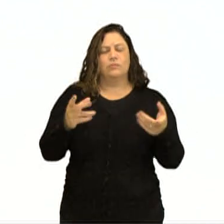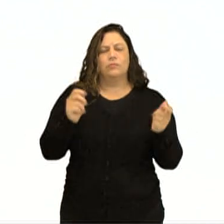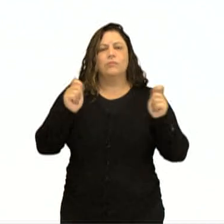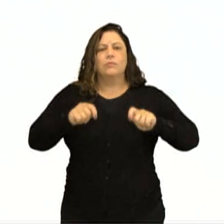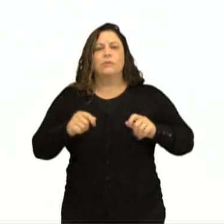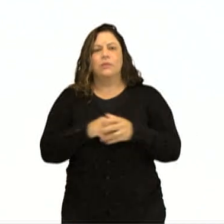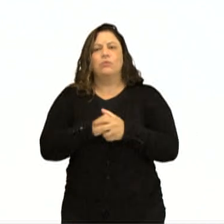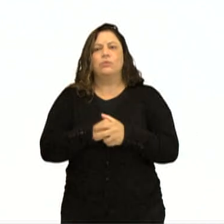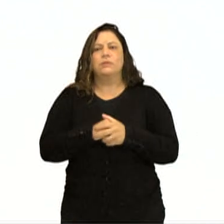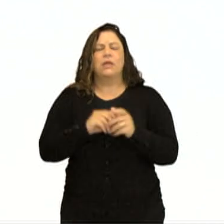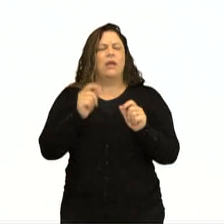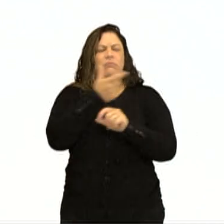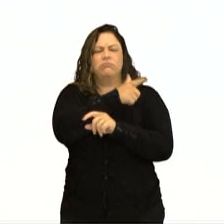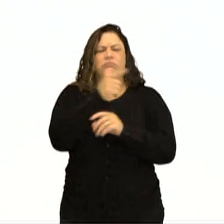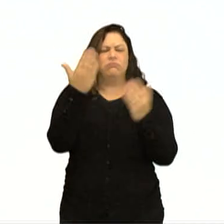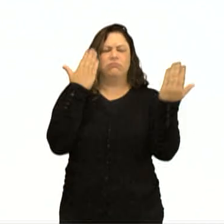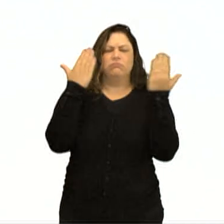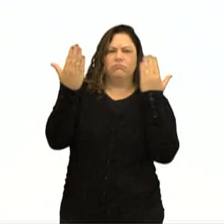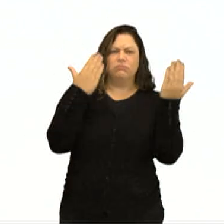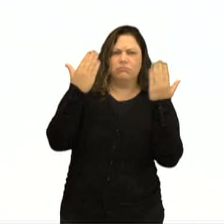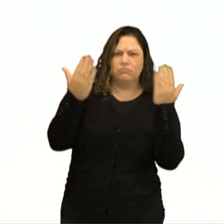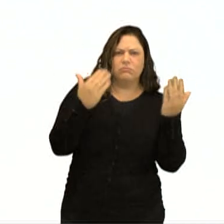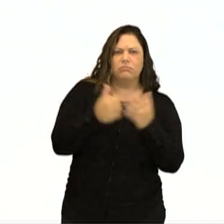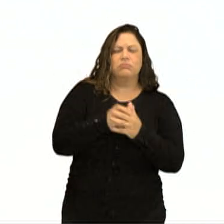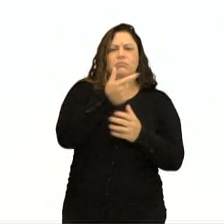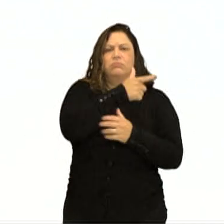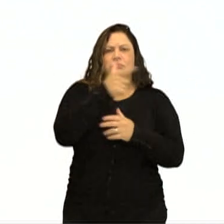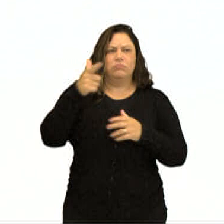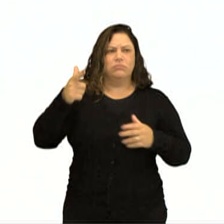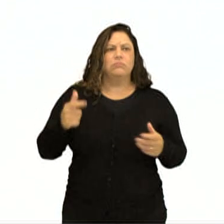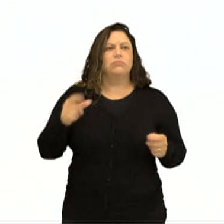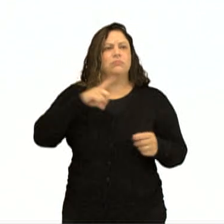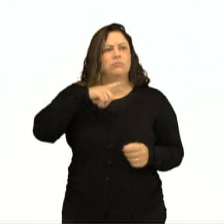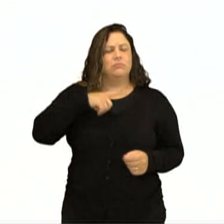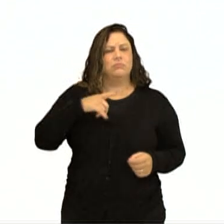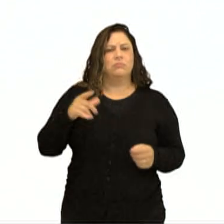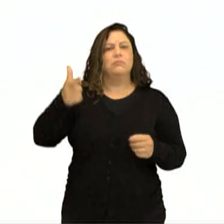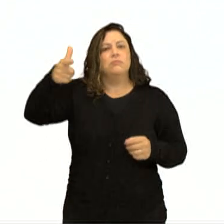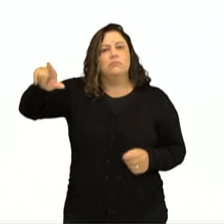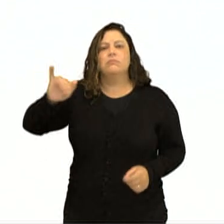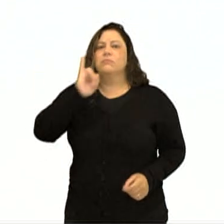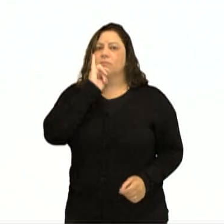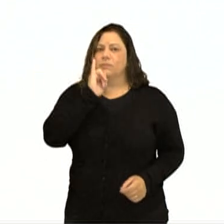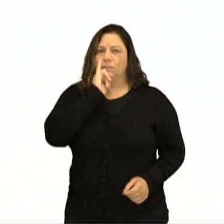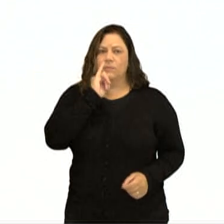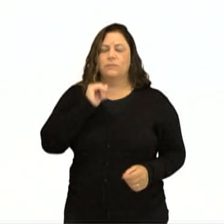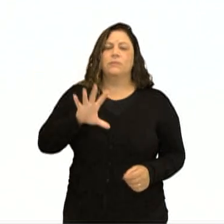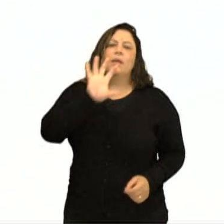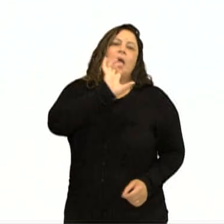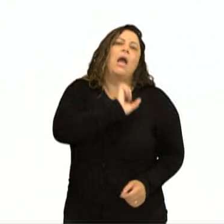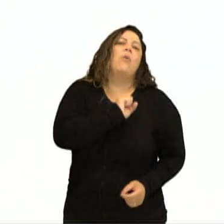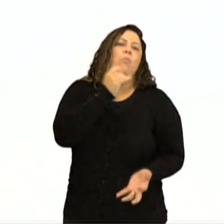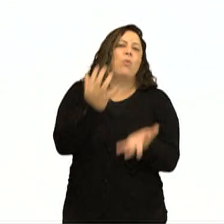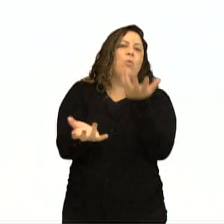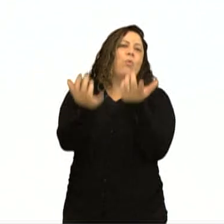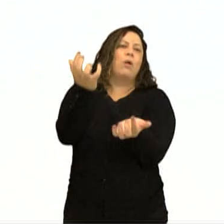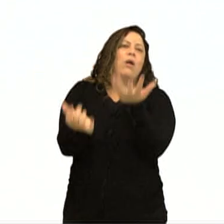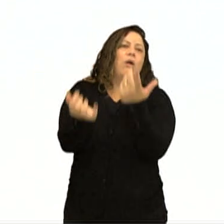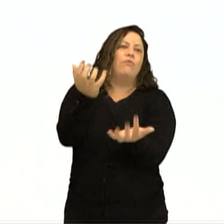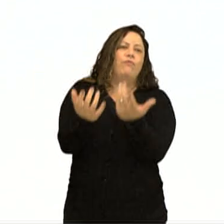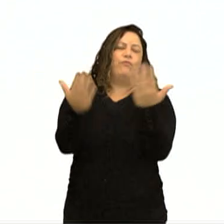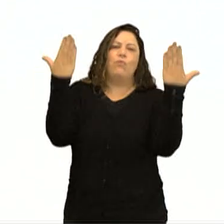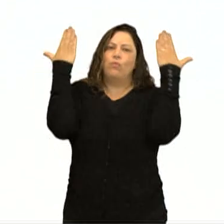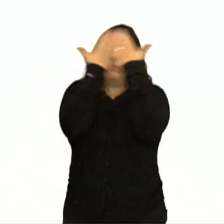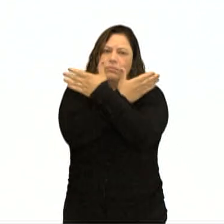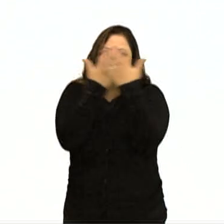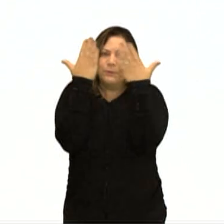essas comparações não usam conectivos. Nós temos aqui outros exemplos. Amor é fogo que arde sem se ver.